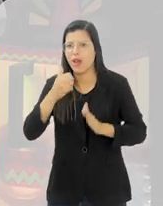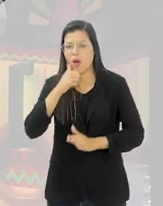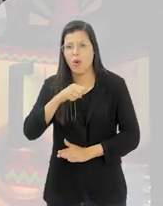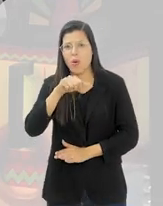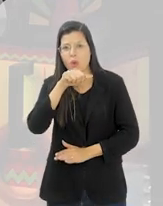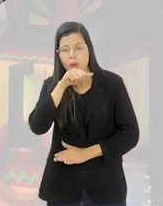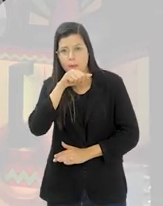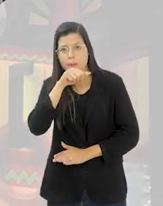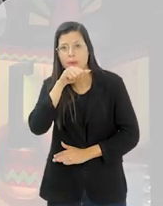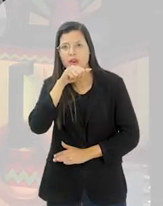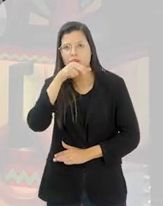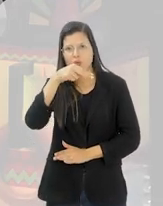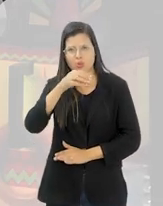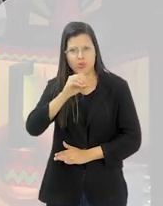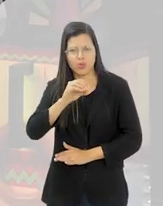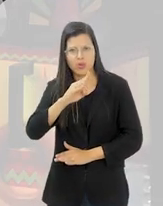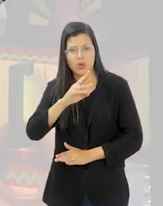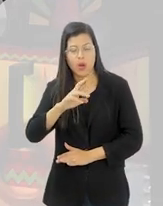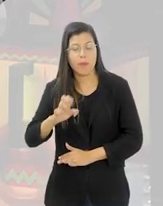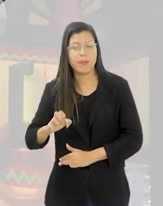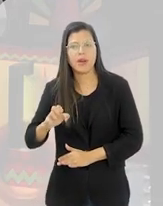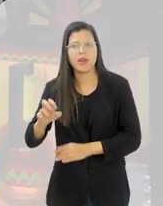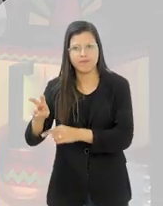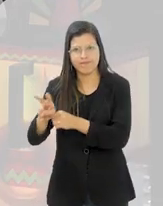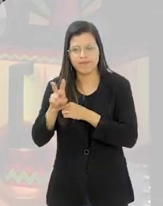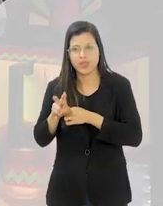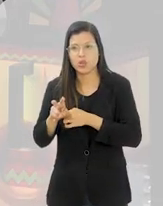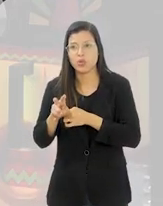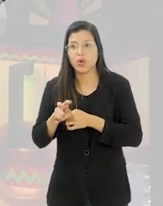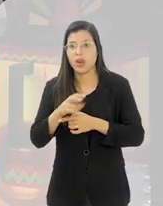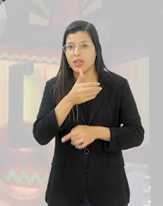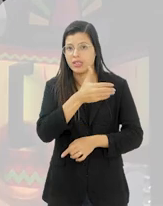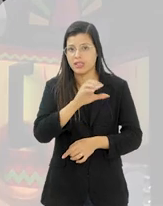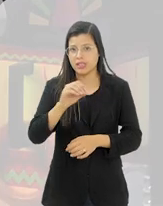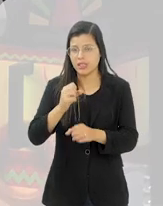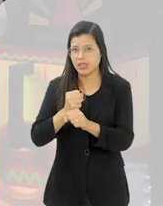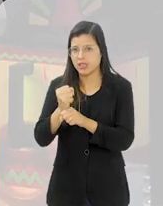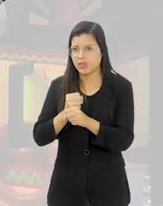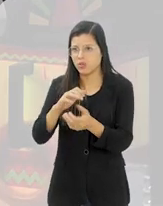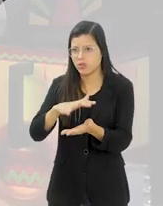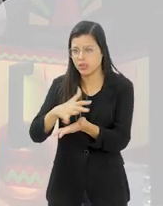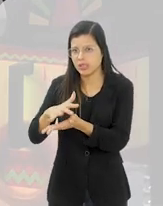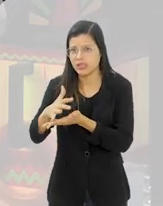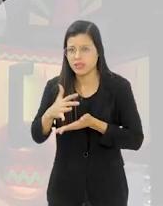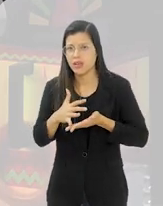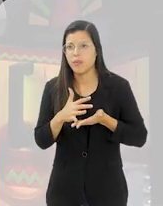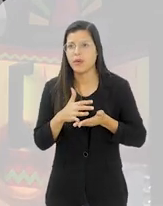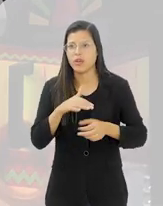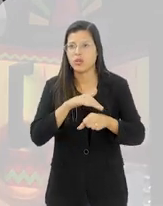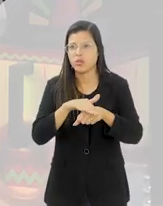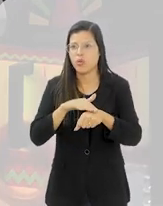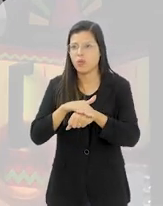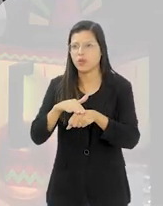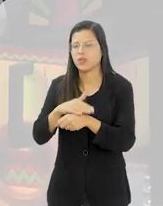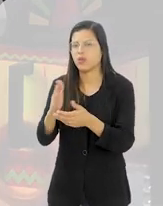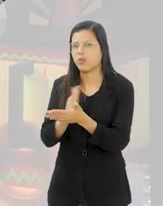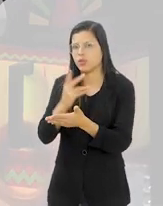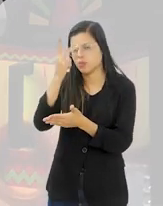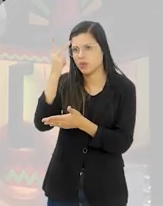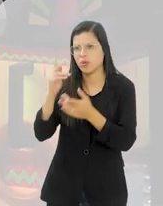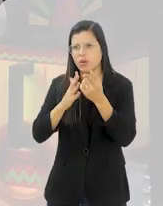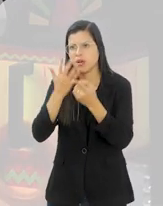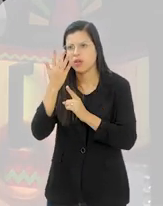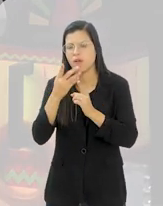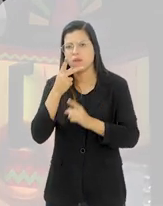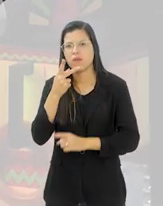com a mãe do Nobre, que ela nos emprestou. E aí era o centenário do samba, A gente, quando ia falar com algumas pessoas, inclusive do